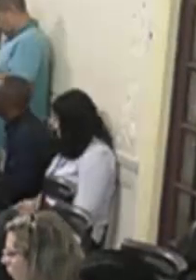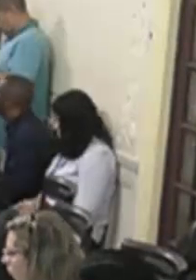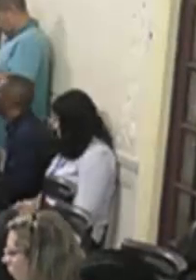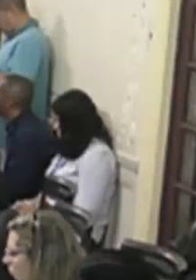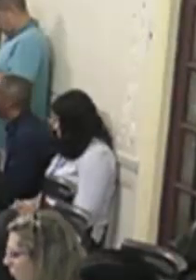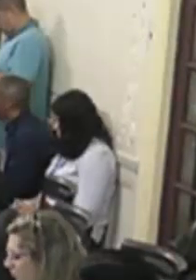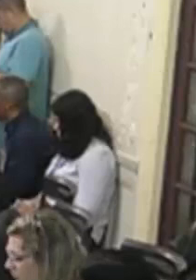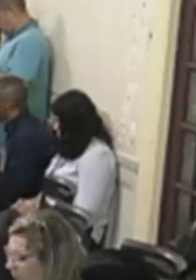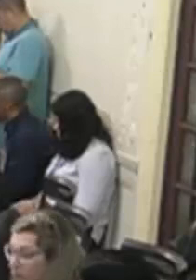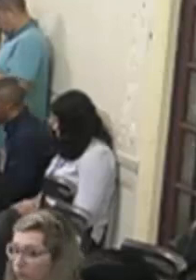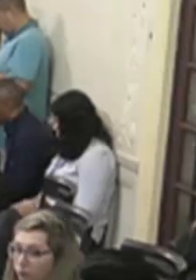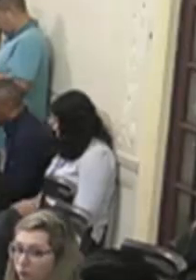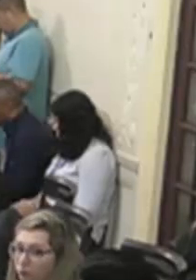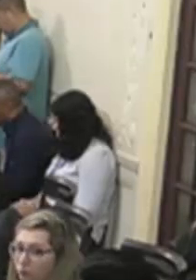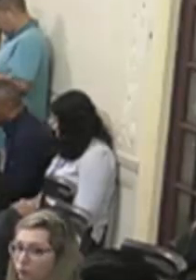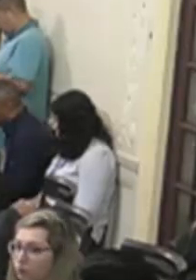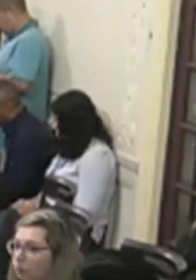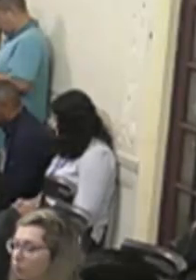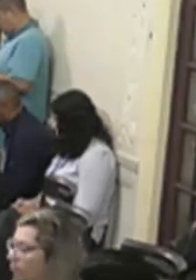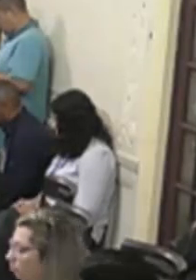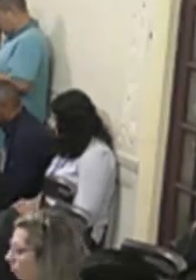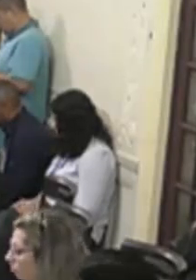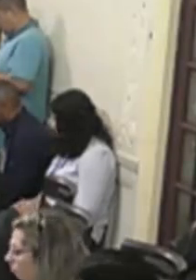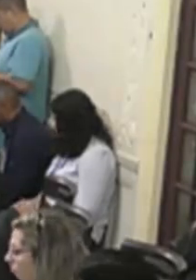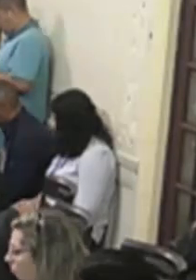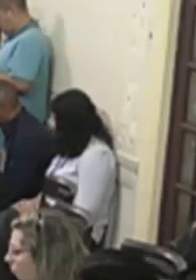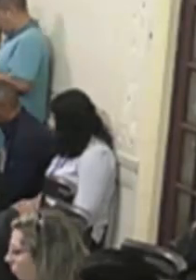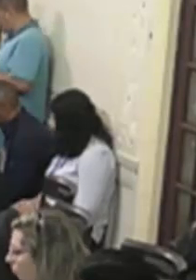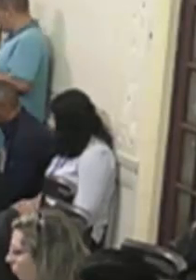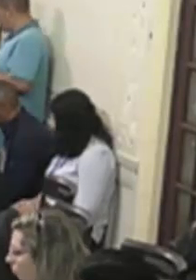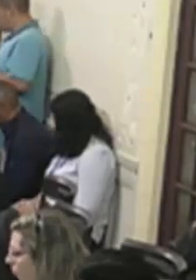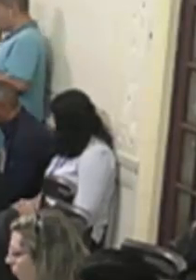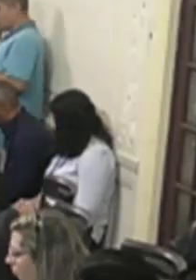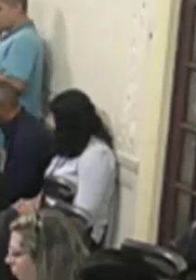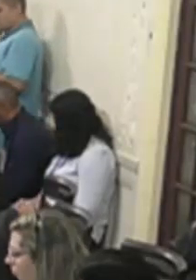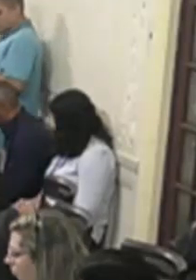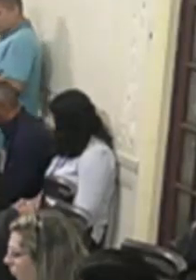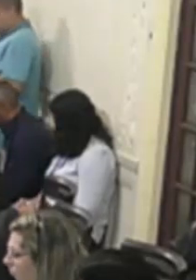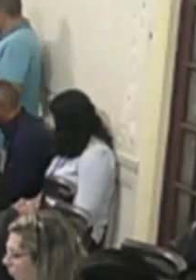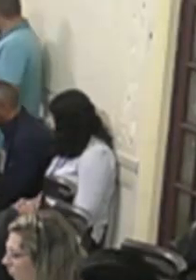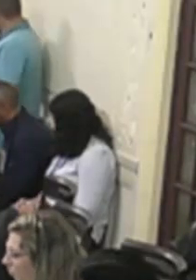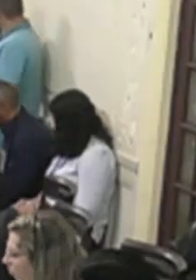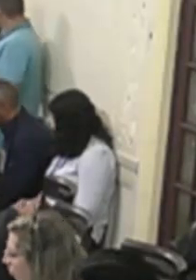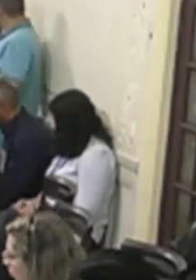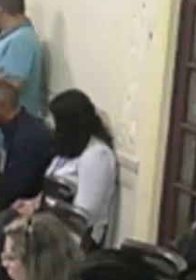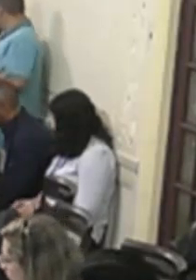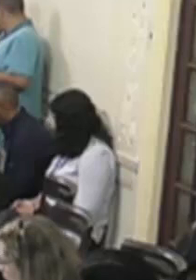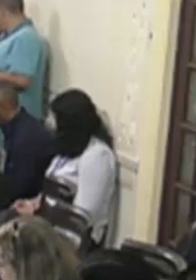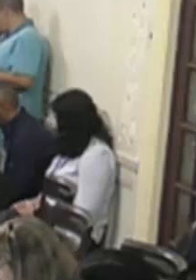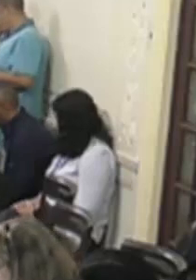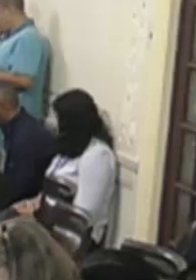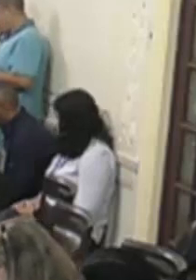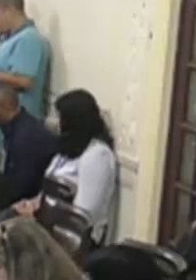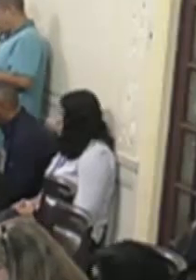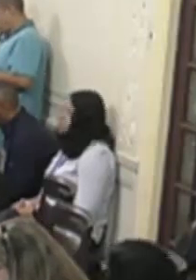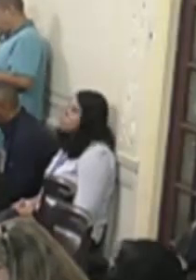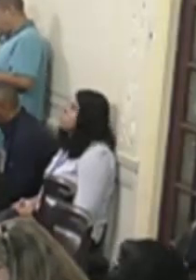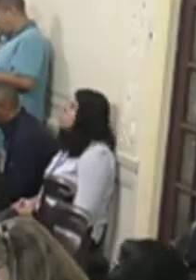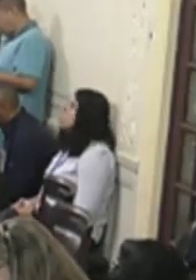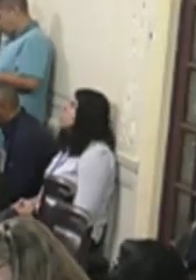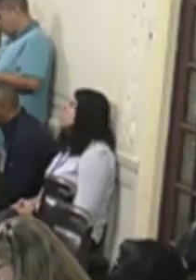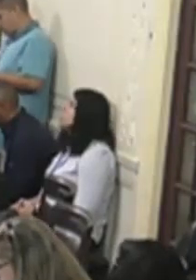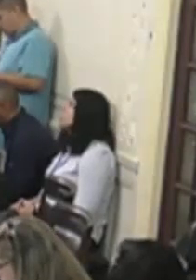de repente nos deparamos... A minha está aqui. Não é? Quando se afirma que nada está